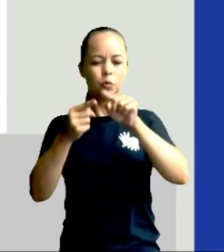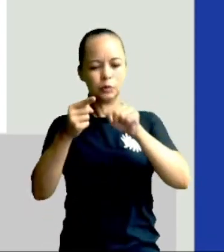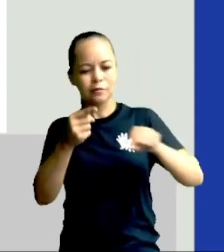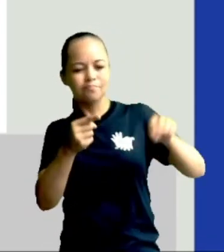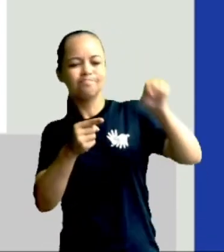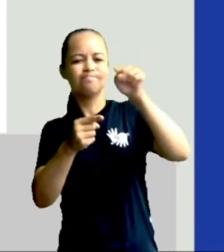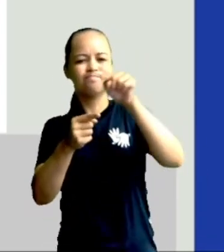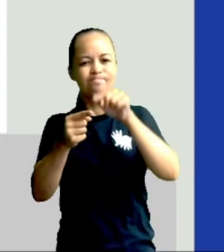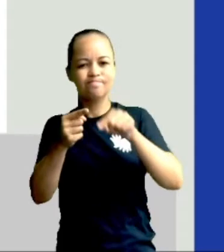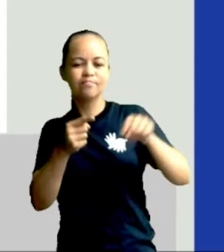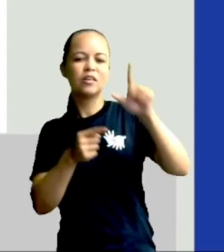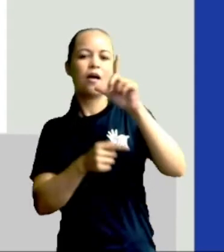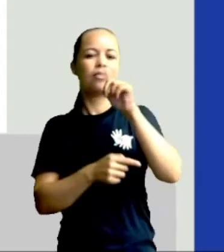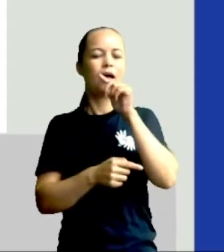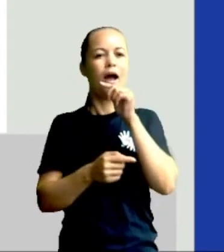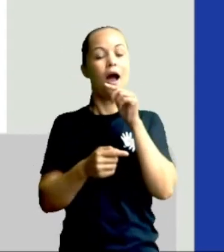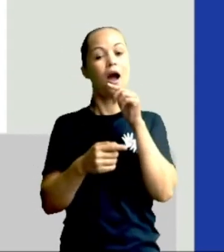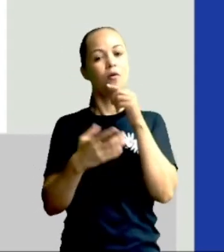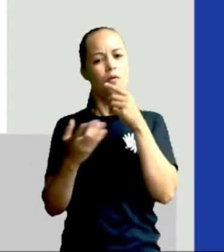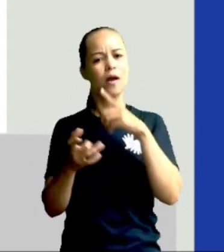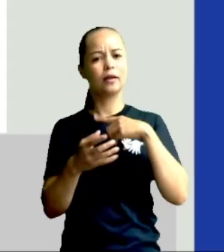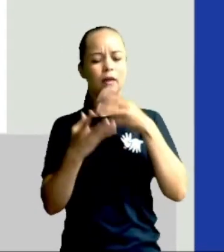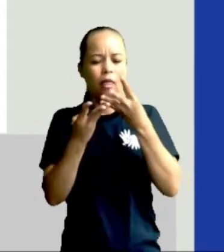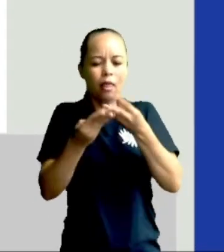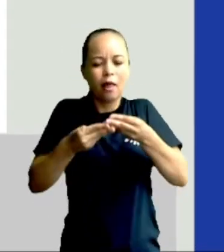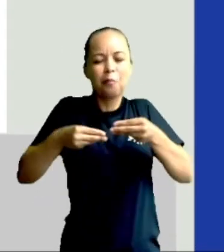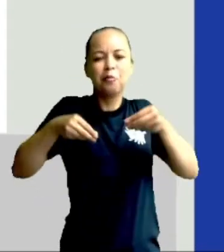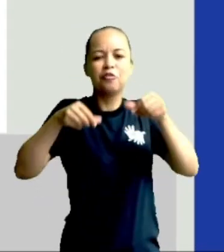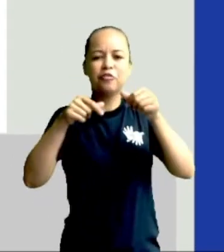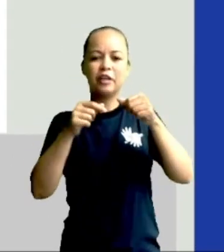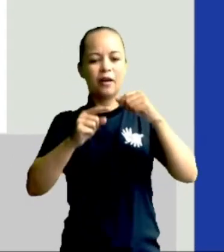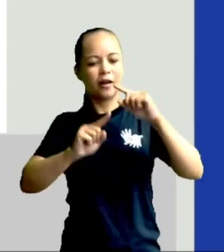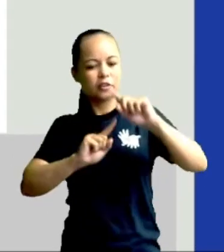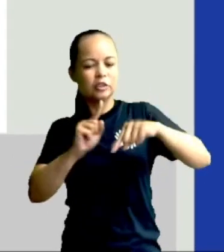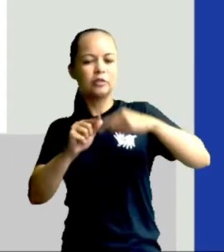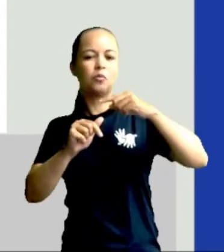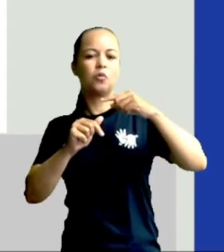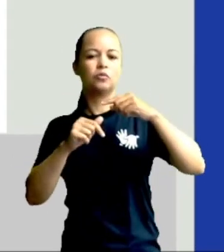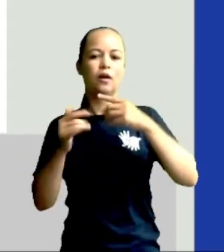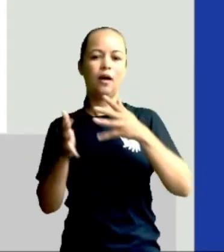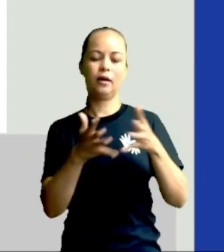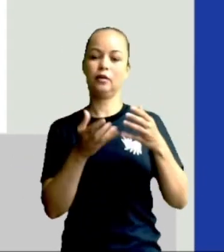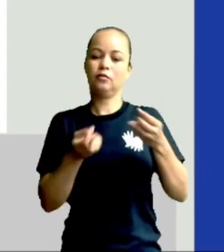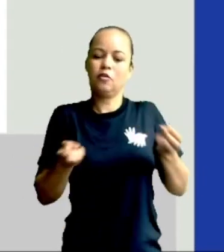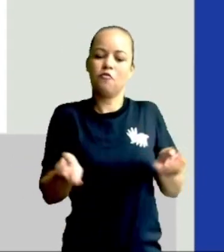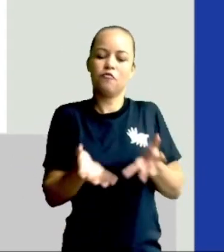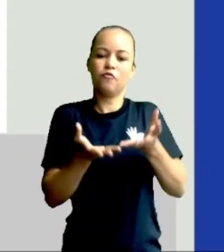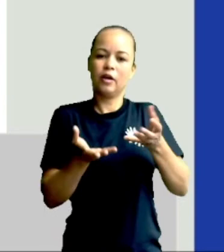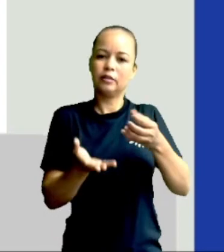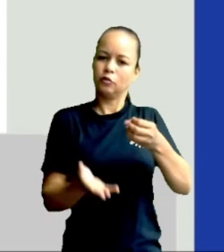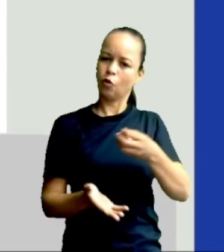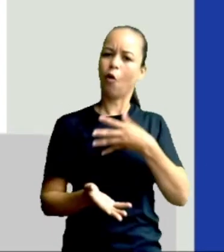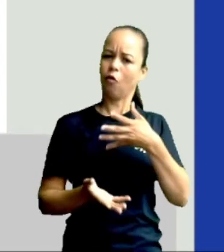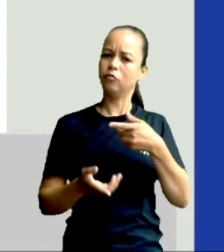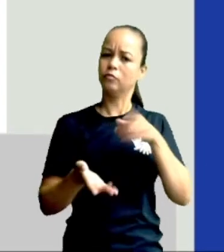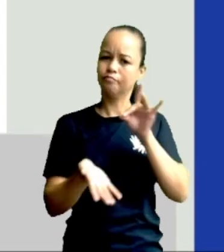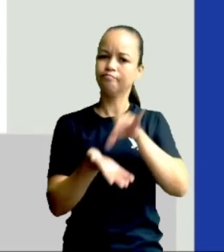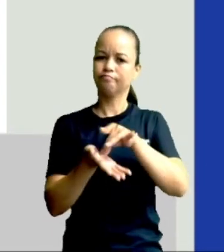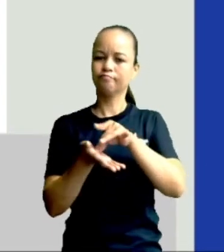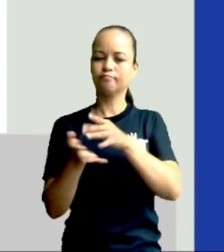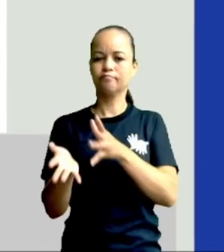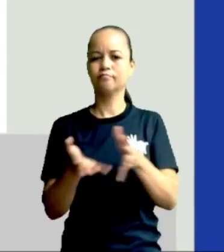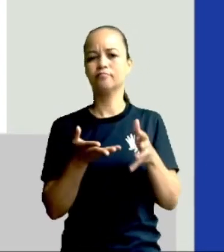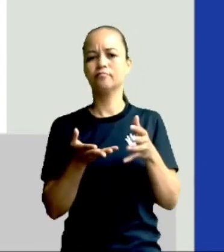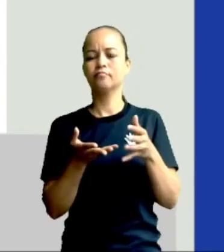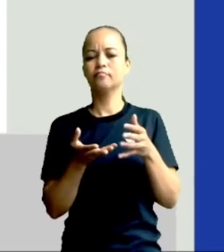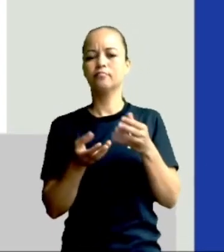água, a água ela tem o poder de se purificar, de se renovar e sempre está oferecendo algo novo,